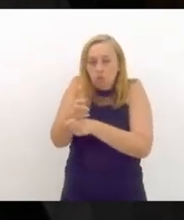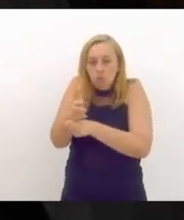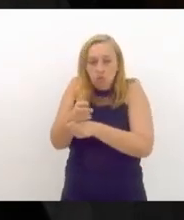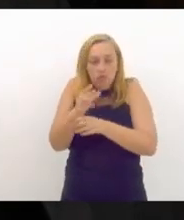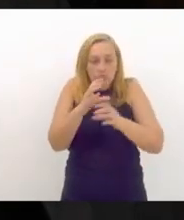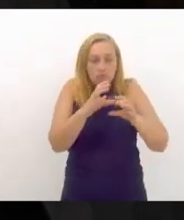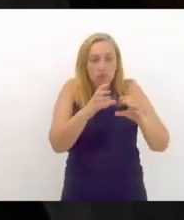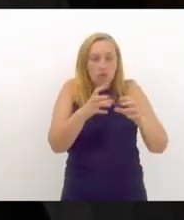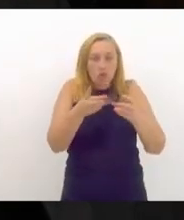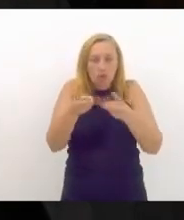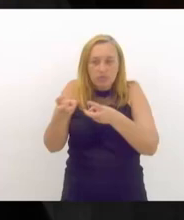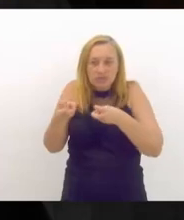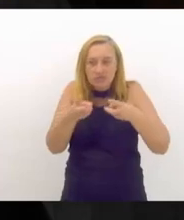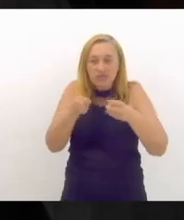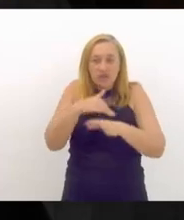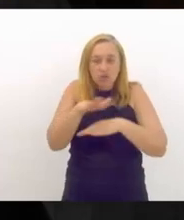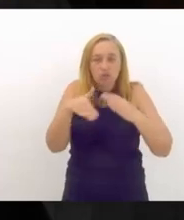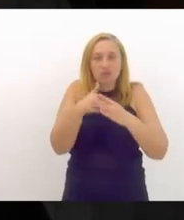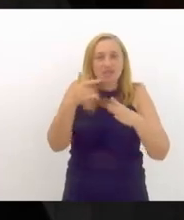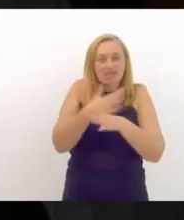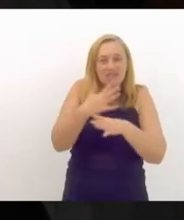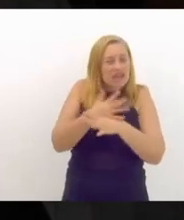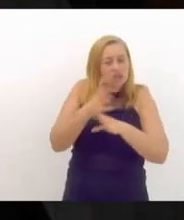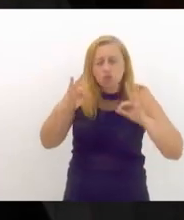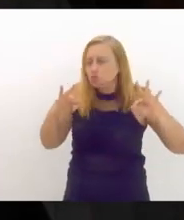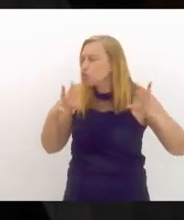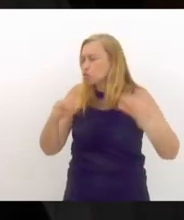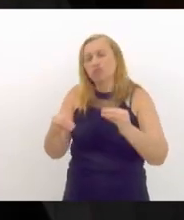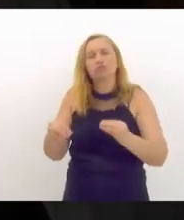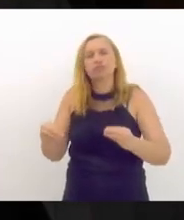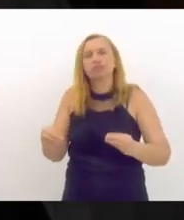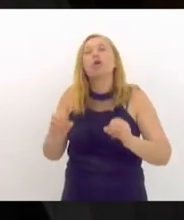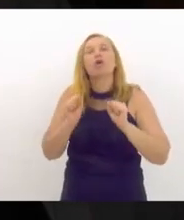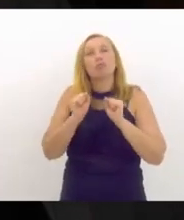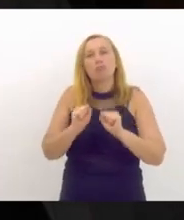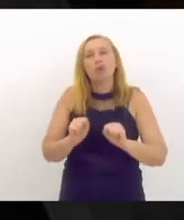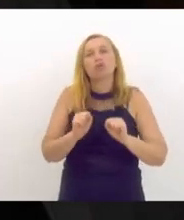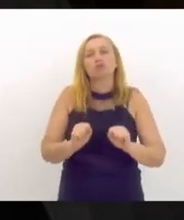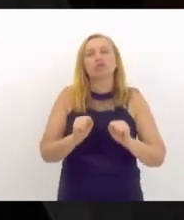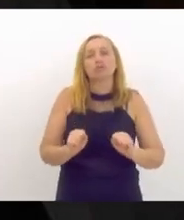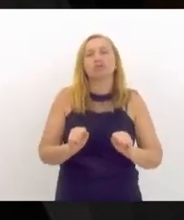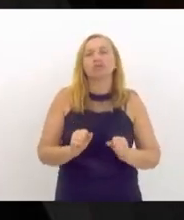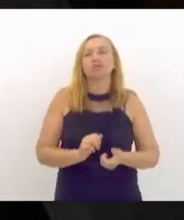circulação, enfim, tudo aquilo que pode ser